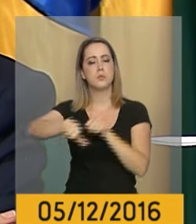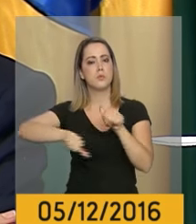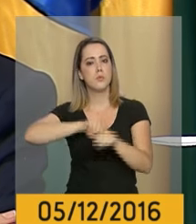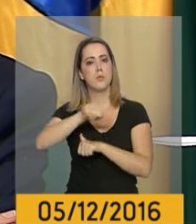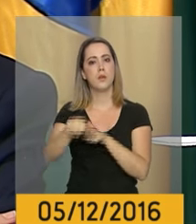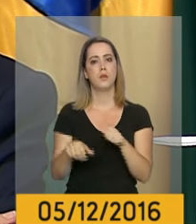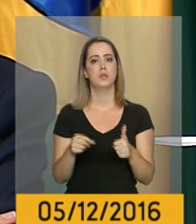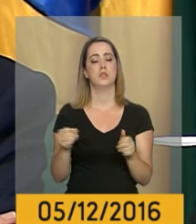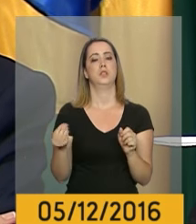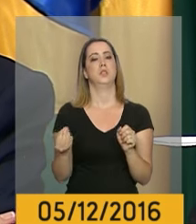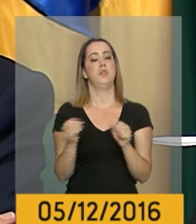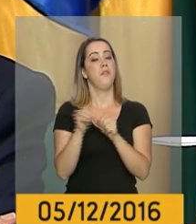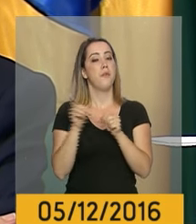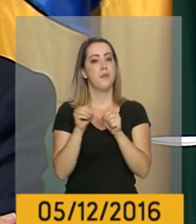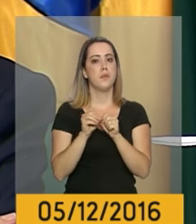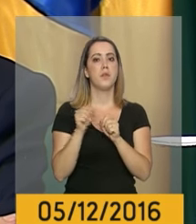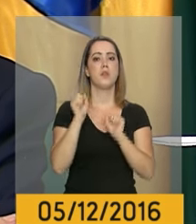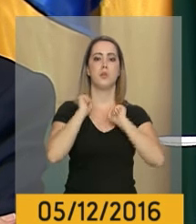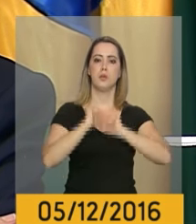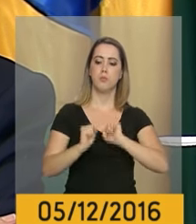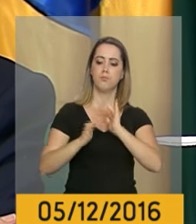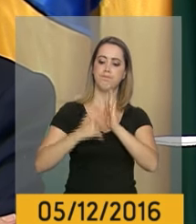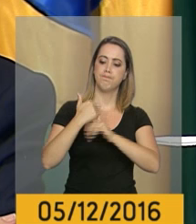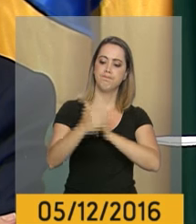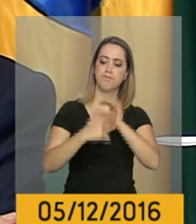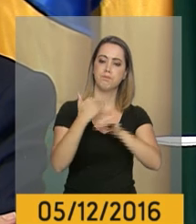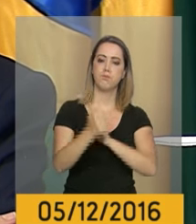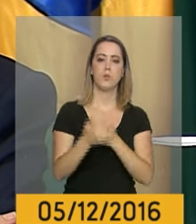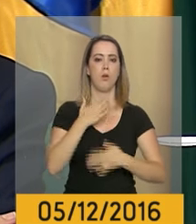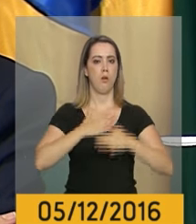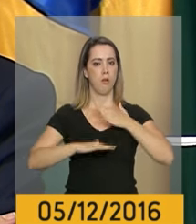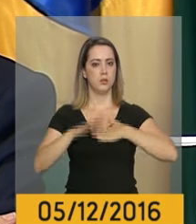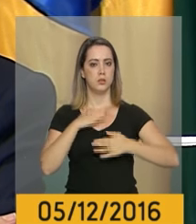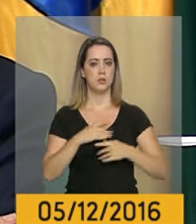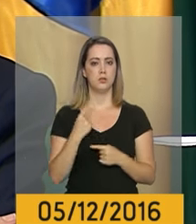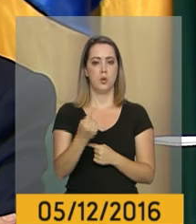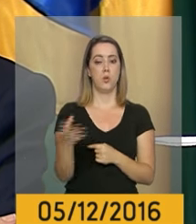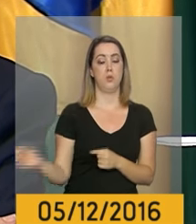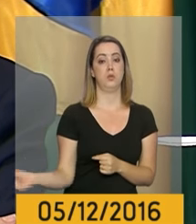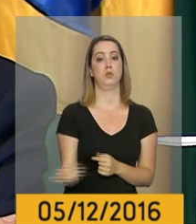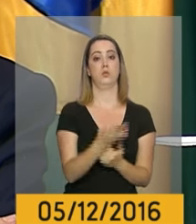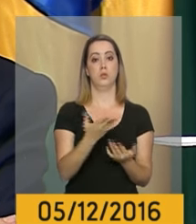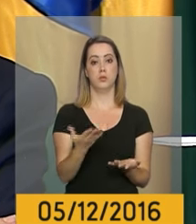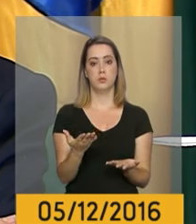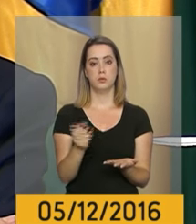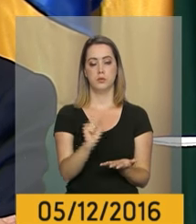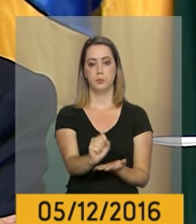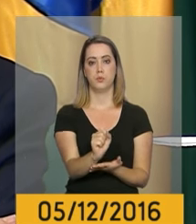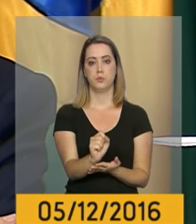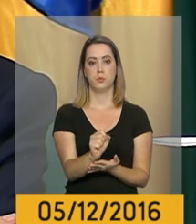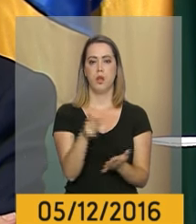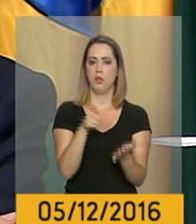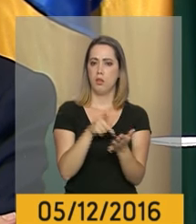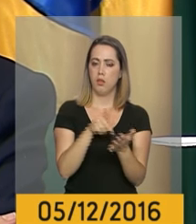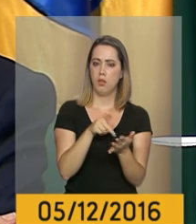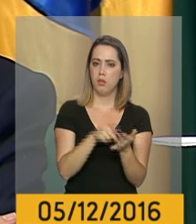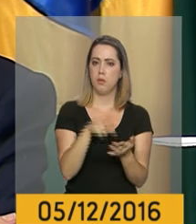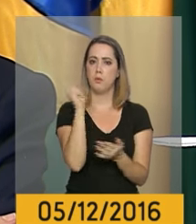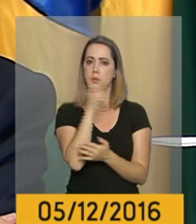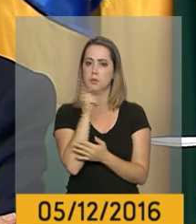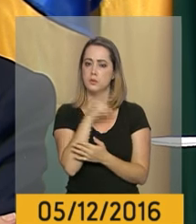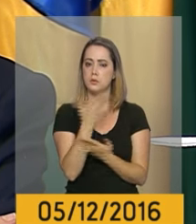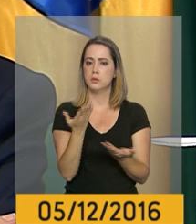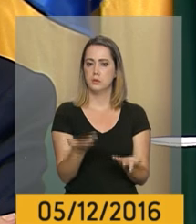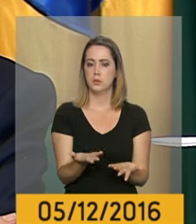elaboradas de modo a garantir uma transferência mais tranquila para a nova situação. Na verdade, muito rapidamente,